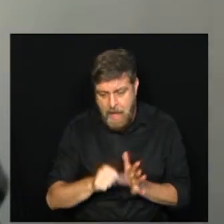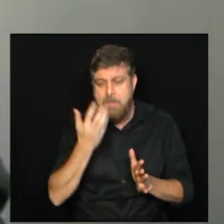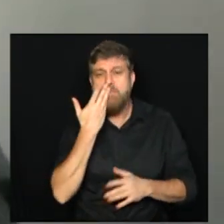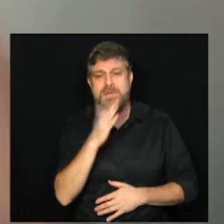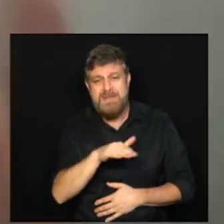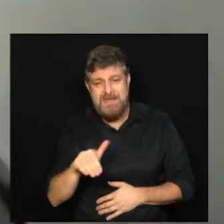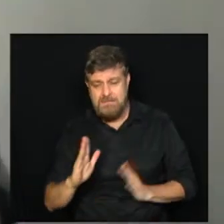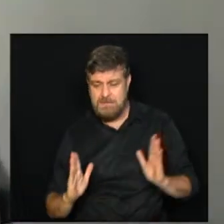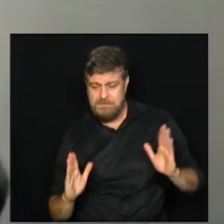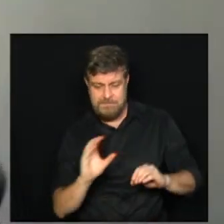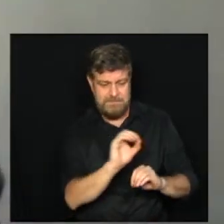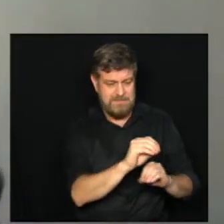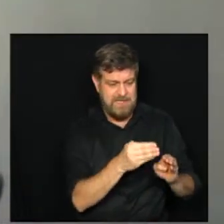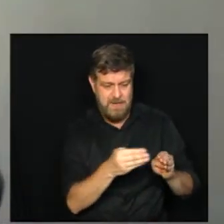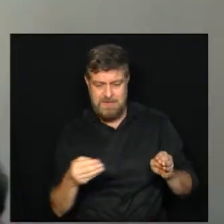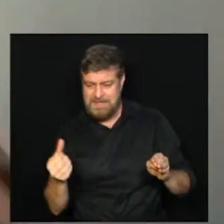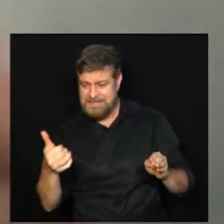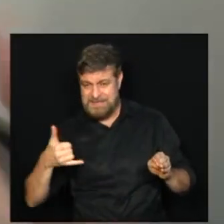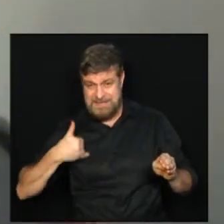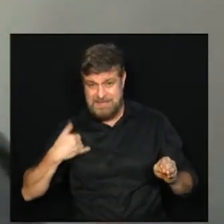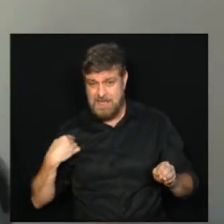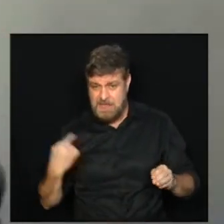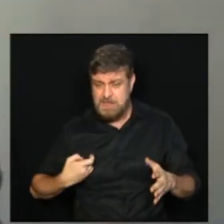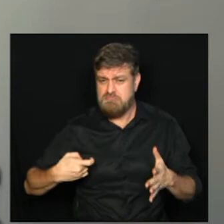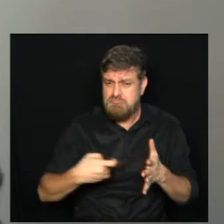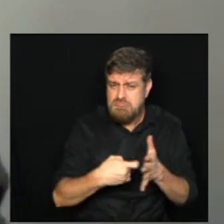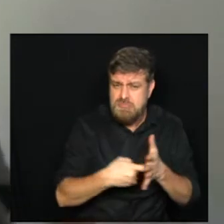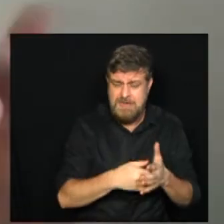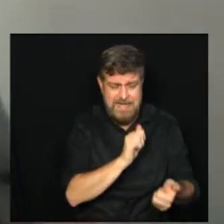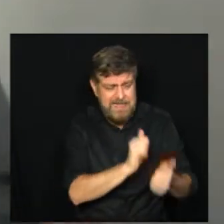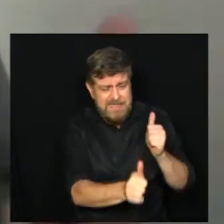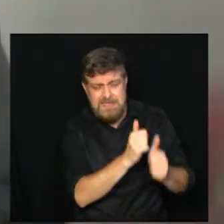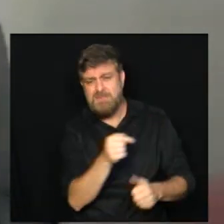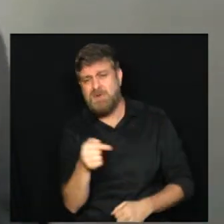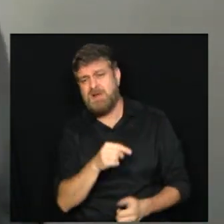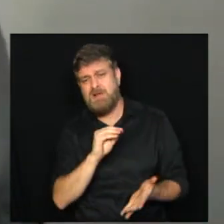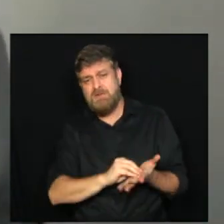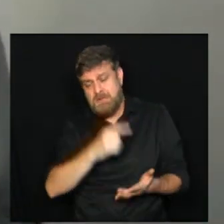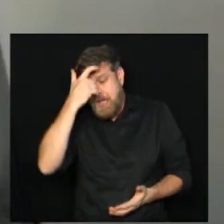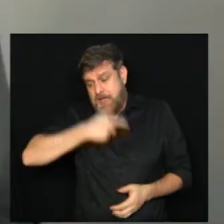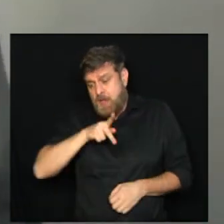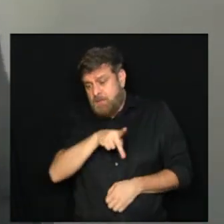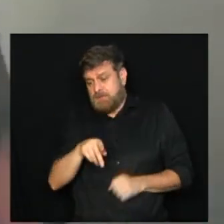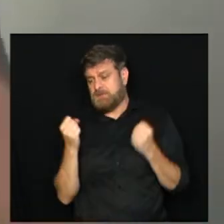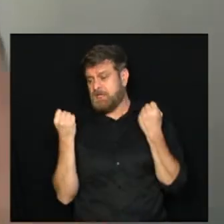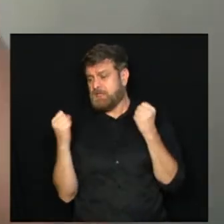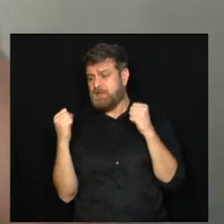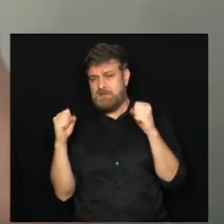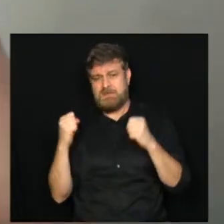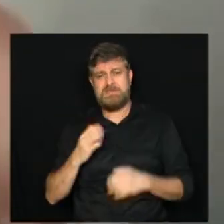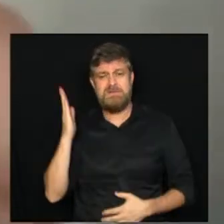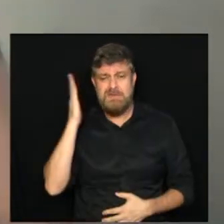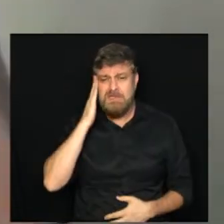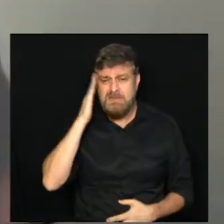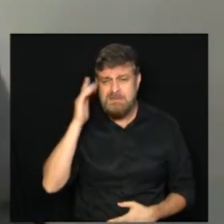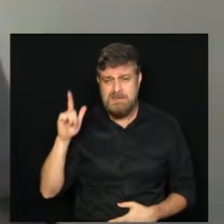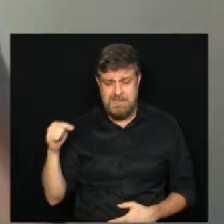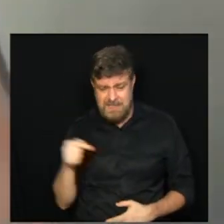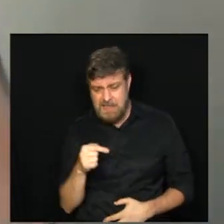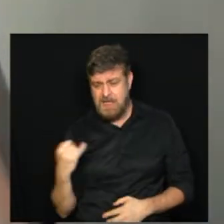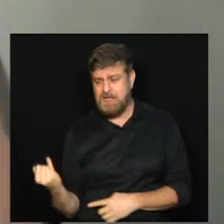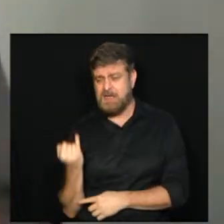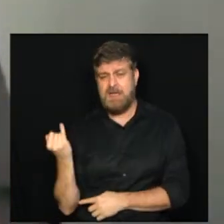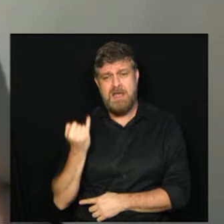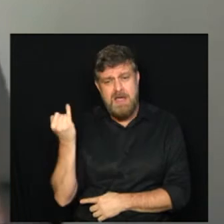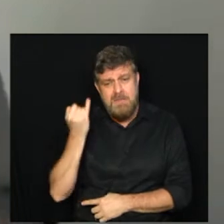possa estar aí apontando, né, a questão da falta de esportes. Eu sou professora de educação física, eu sei a importância